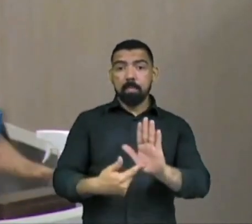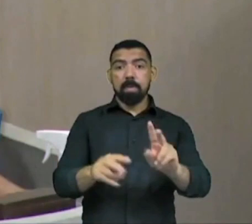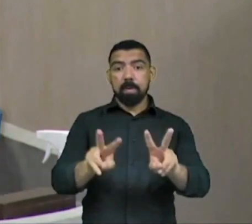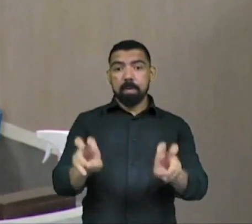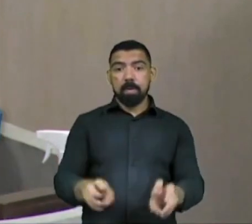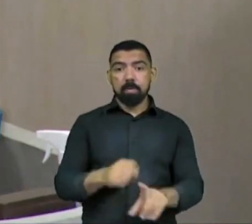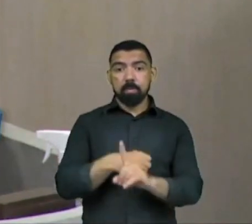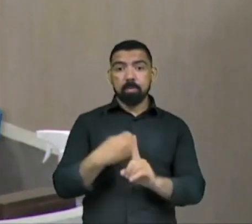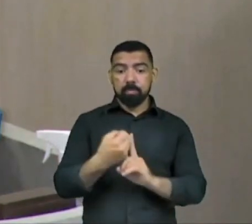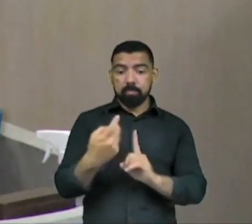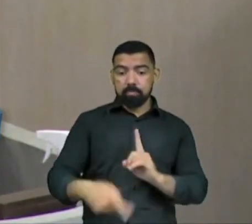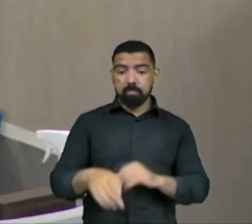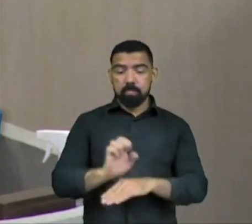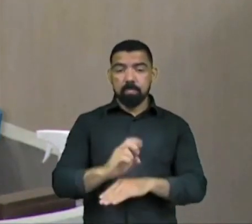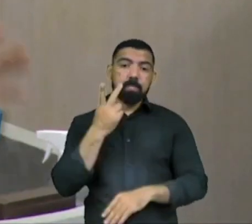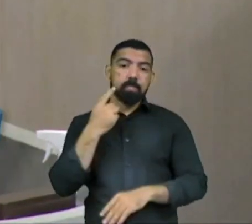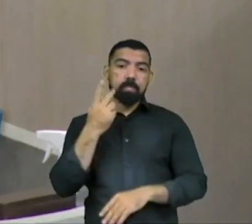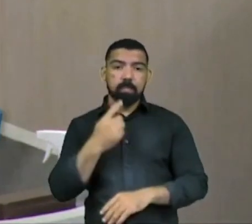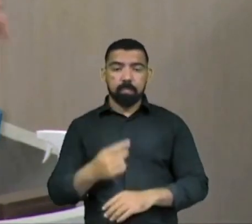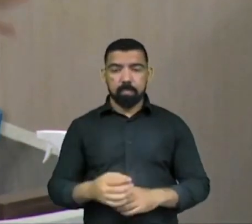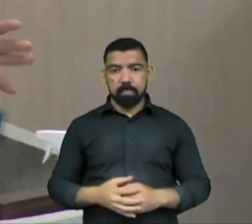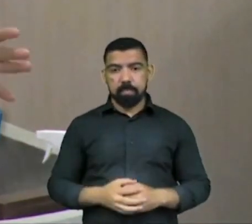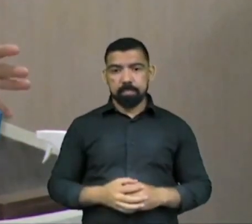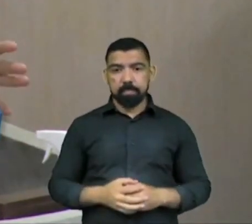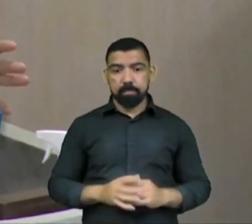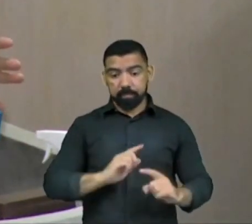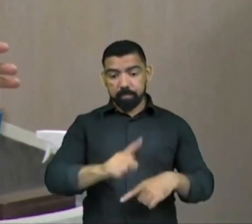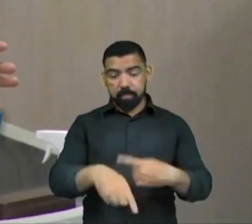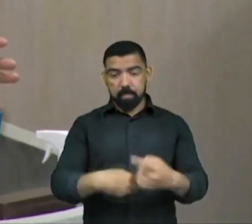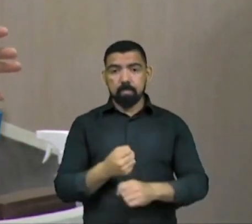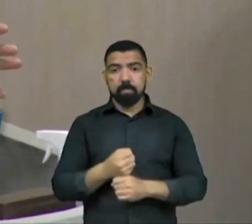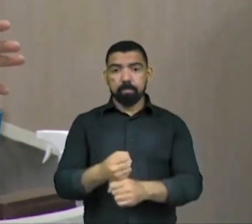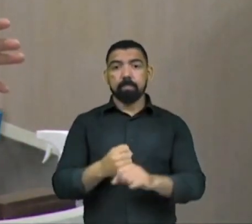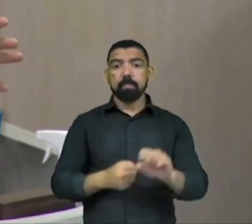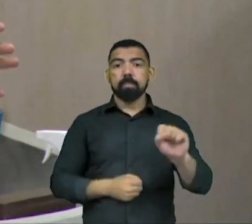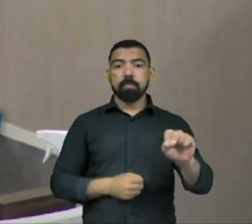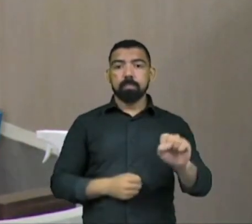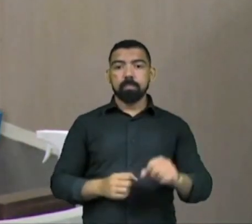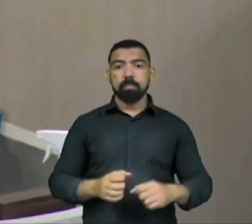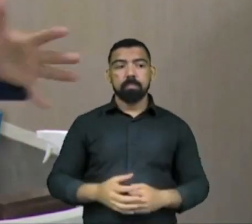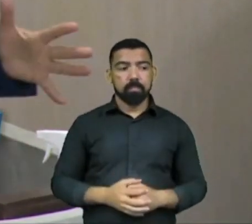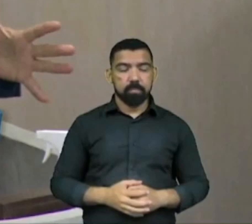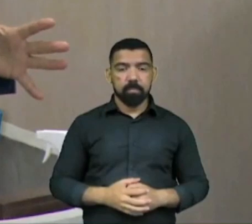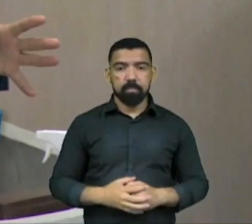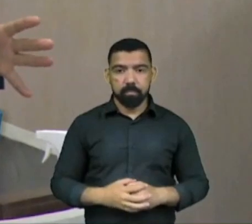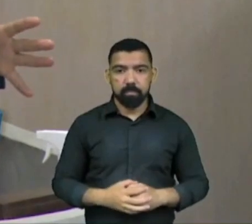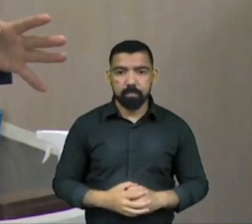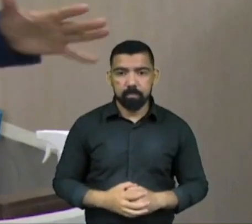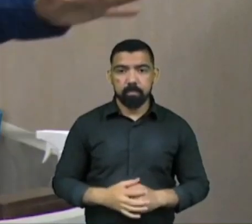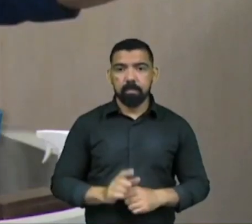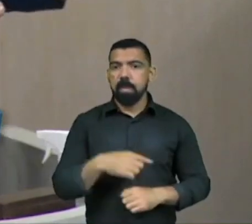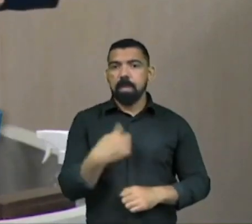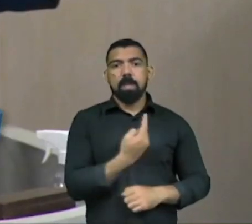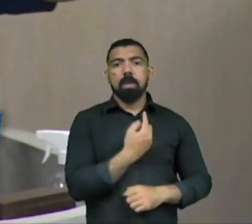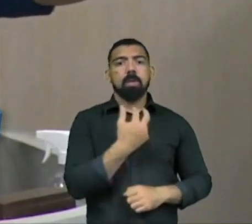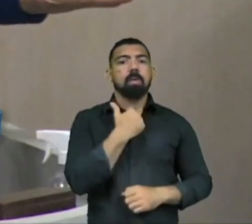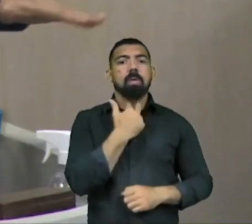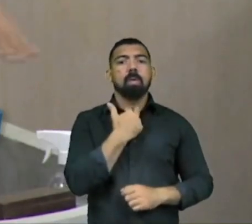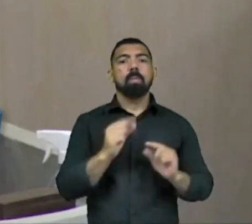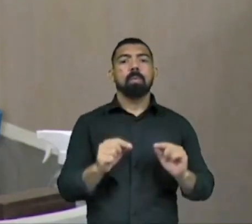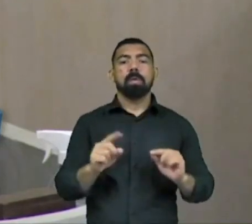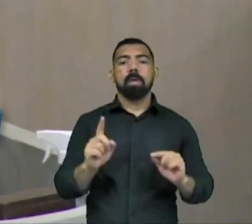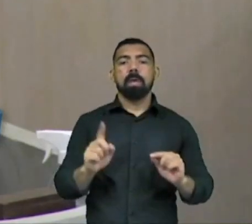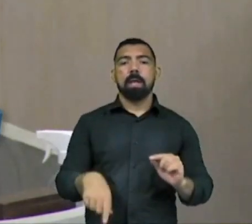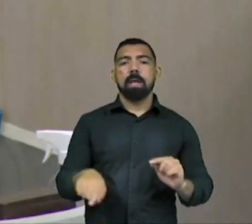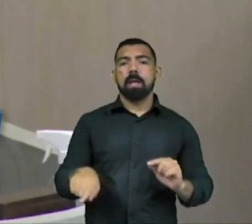social do estado de Ceará, depois de 8 anos de governo. E aí nós não podemos simplesmente tratar como